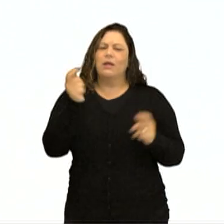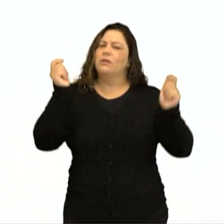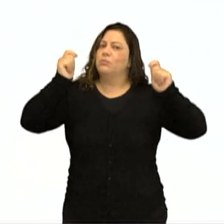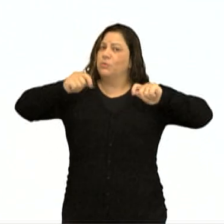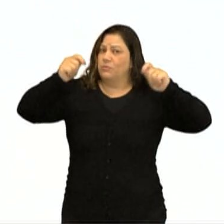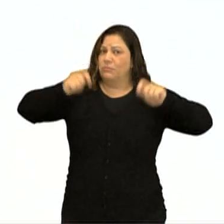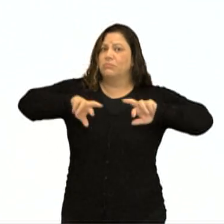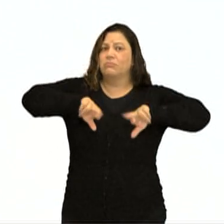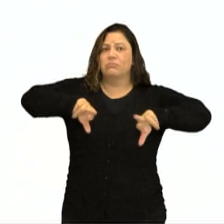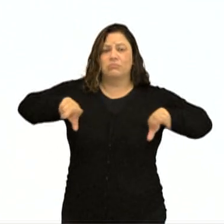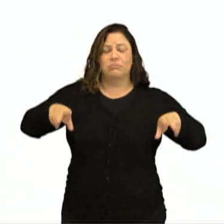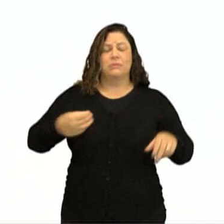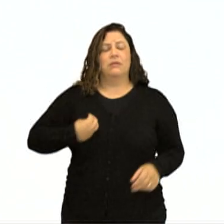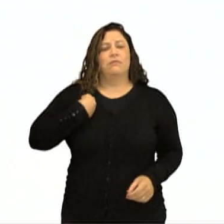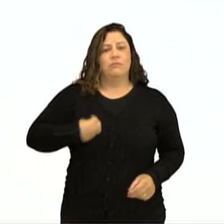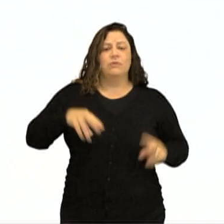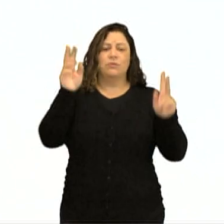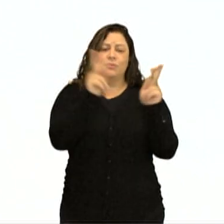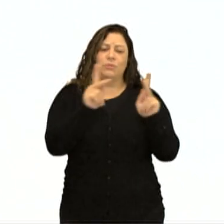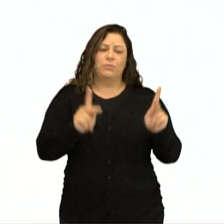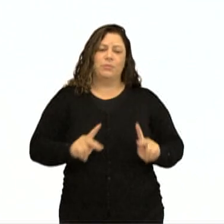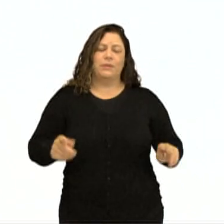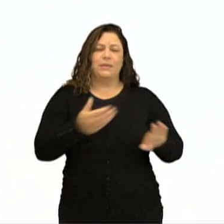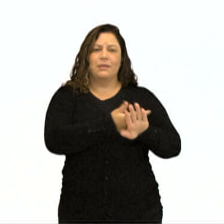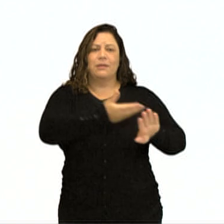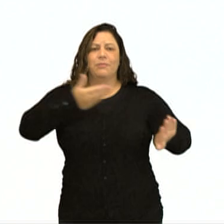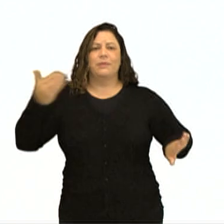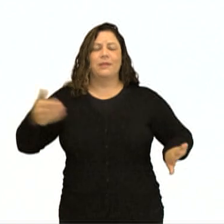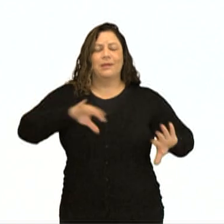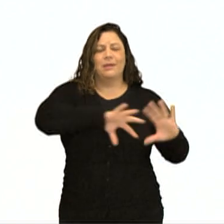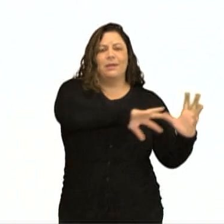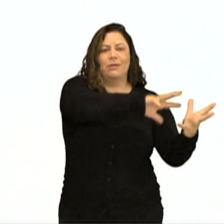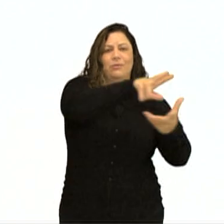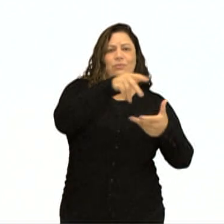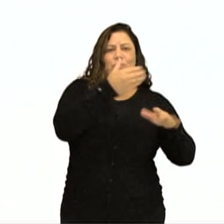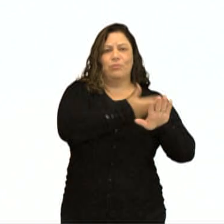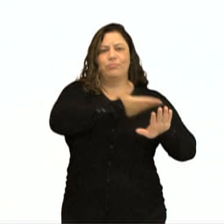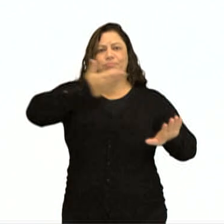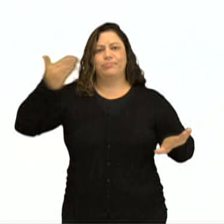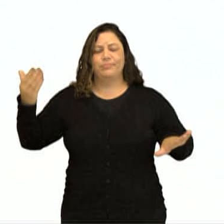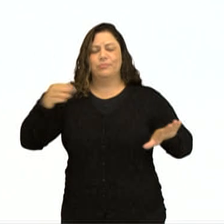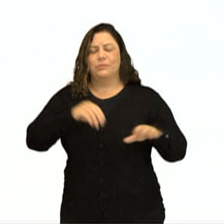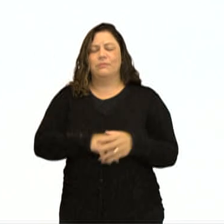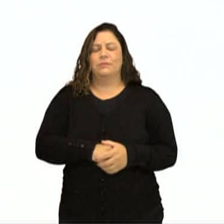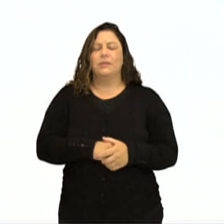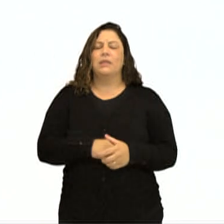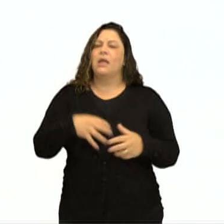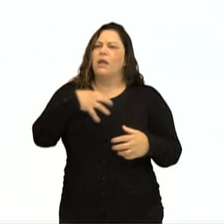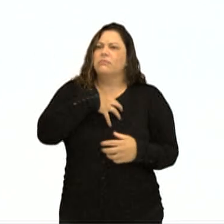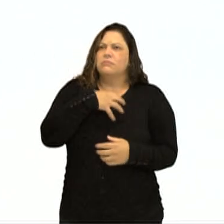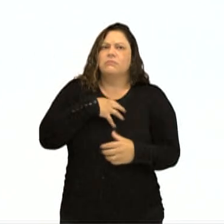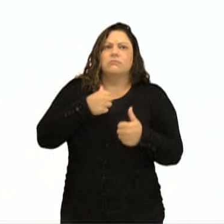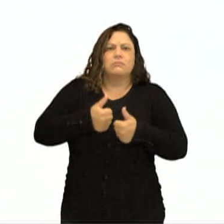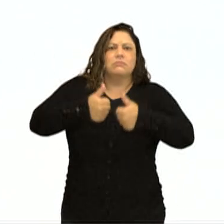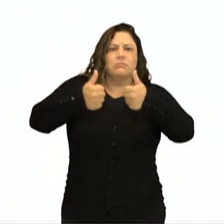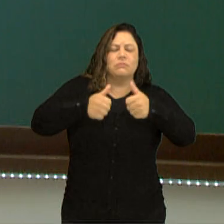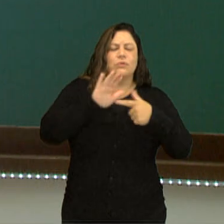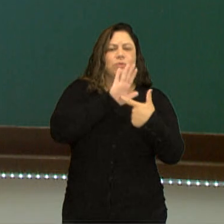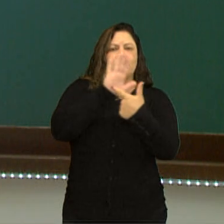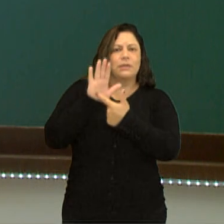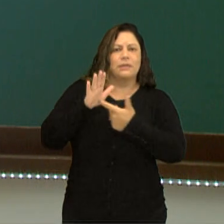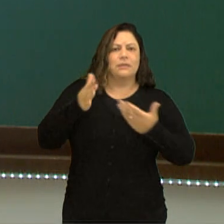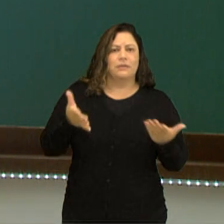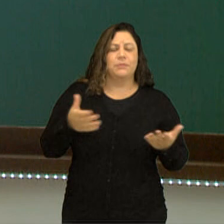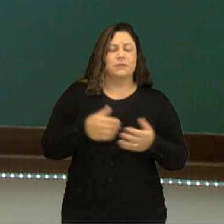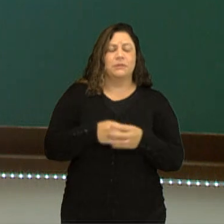que vivam em paz, separados do mundo. Isso mesmo, é o sentimento que o eu lírico apresenta